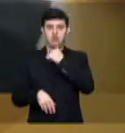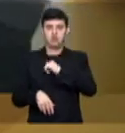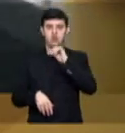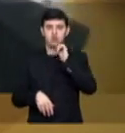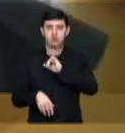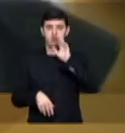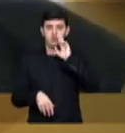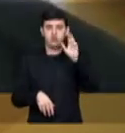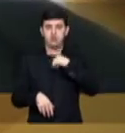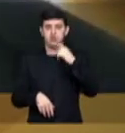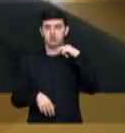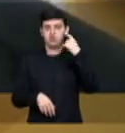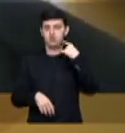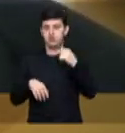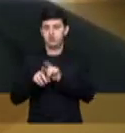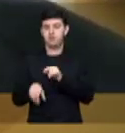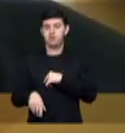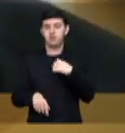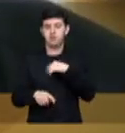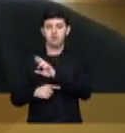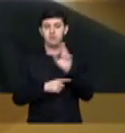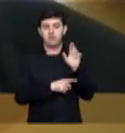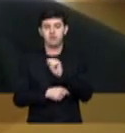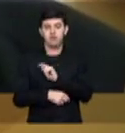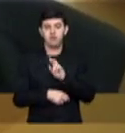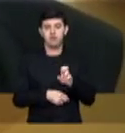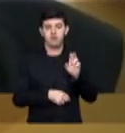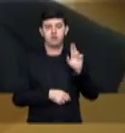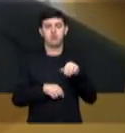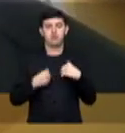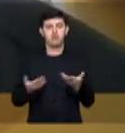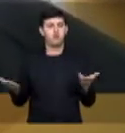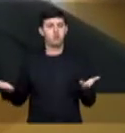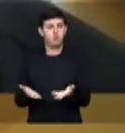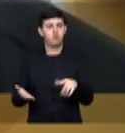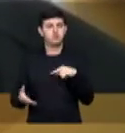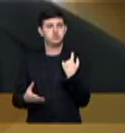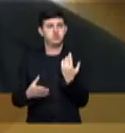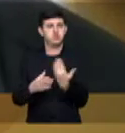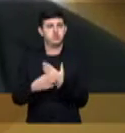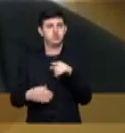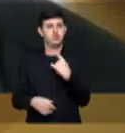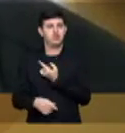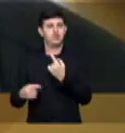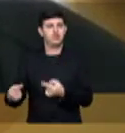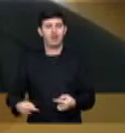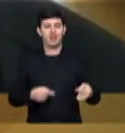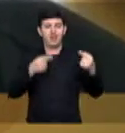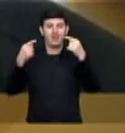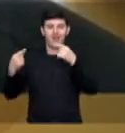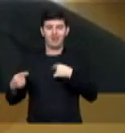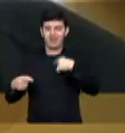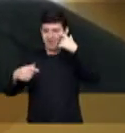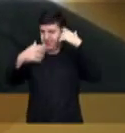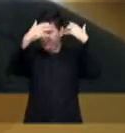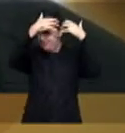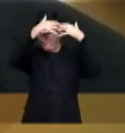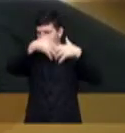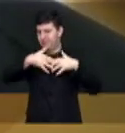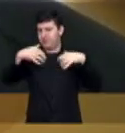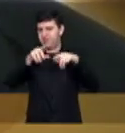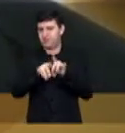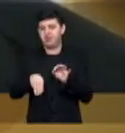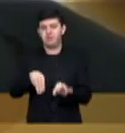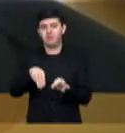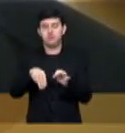da União. É um caso bastante emblemático que trazemos à reflexão e, como aos costumes, quando o Ministério Público